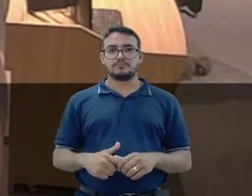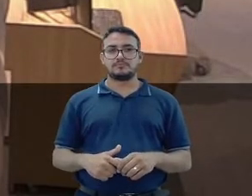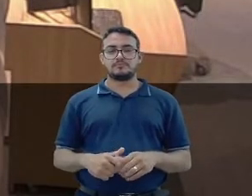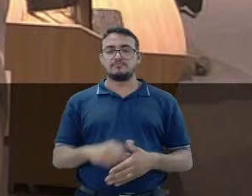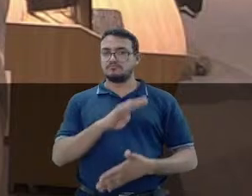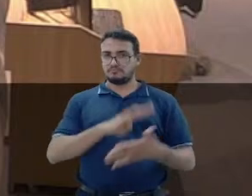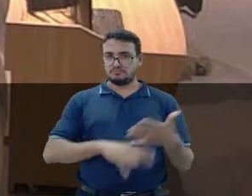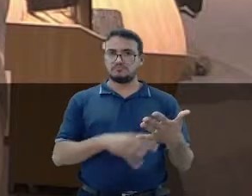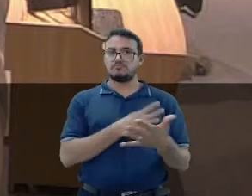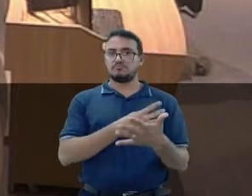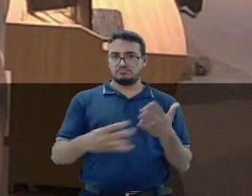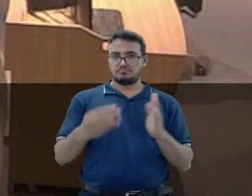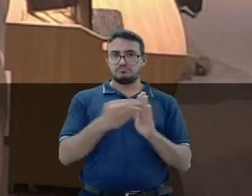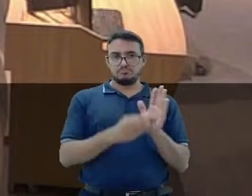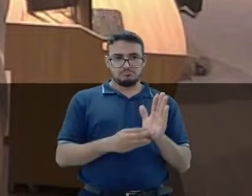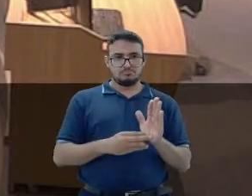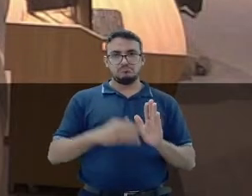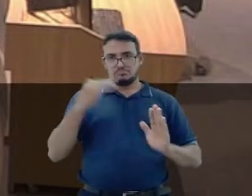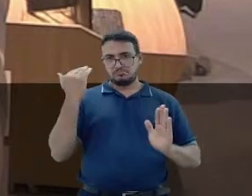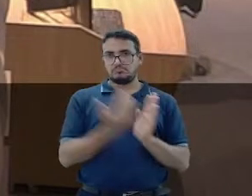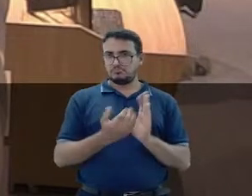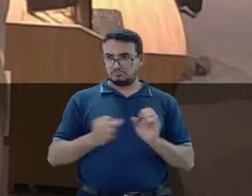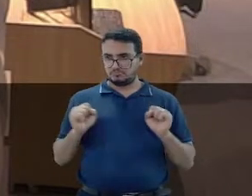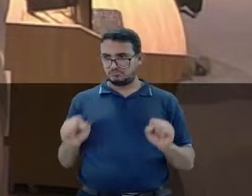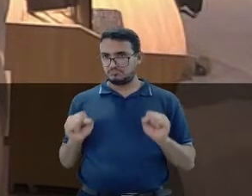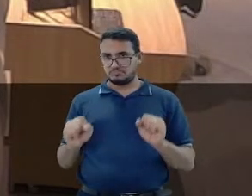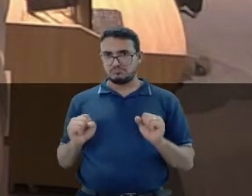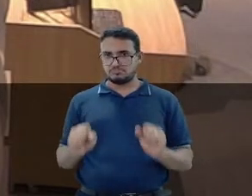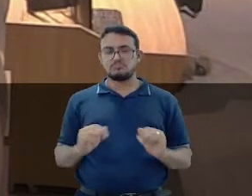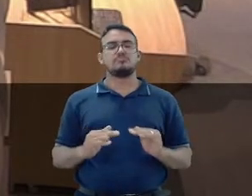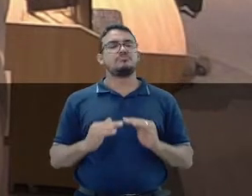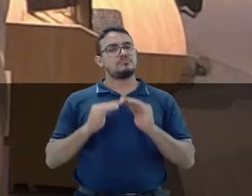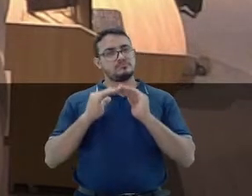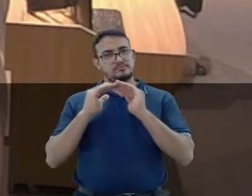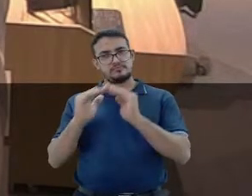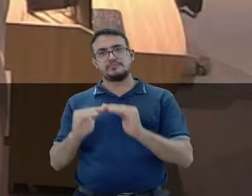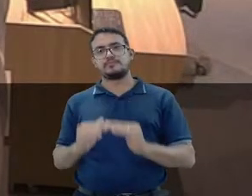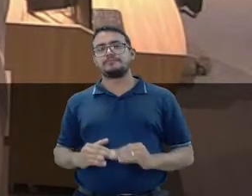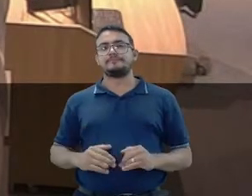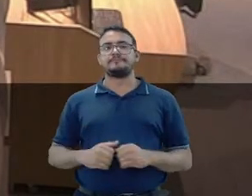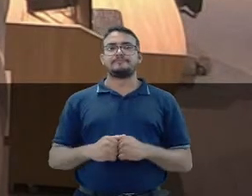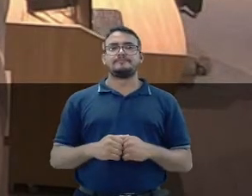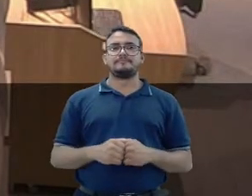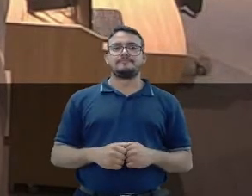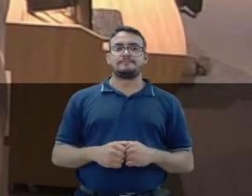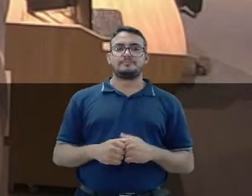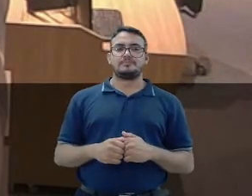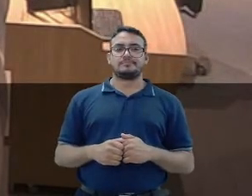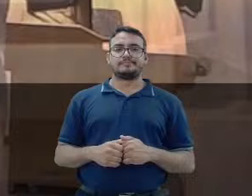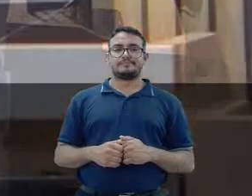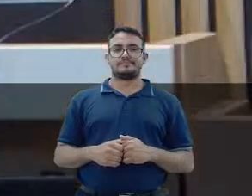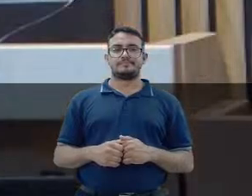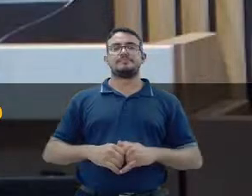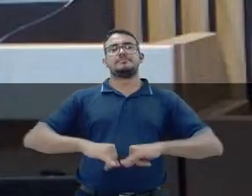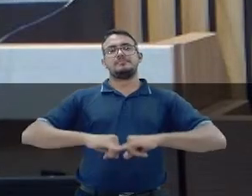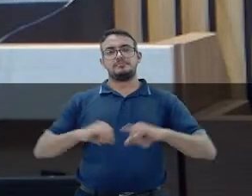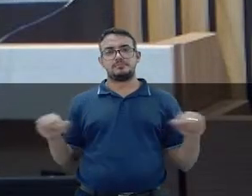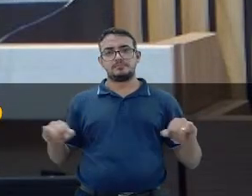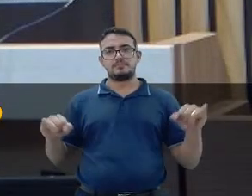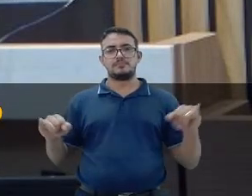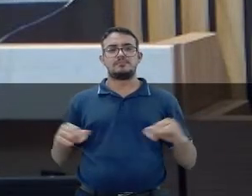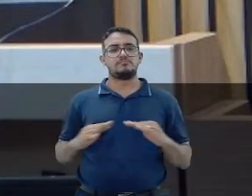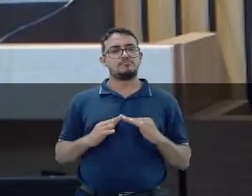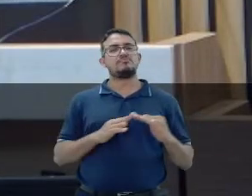Podemos proclamar conforme a planilha? De acordo. Então, como proclamação